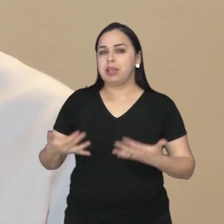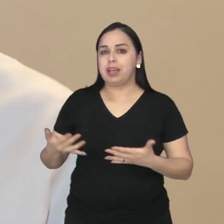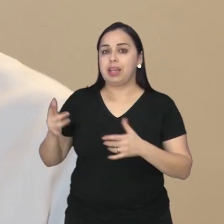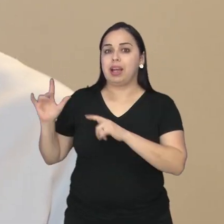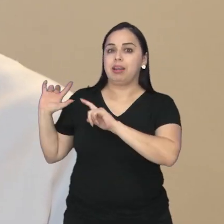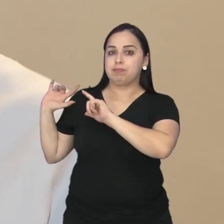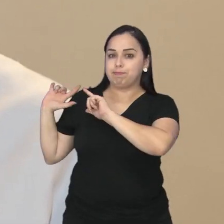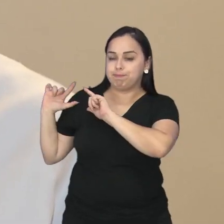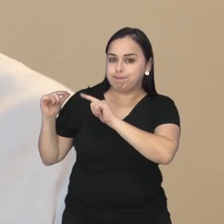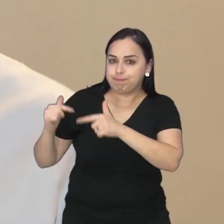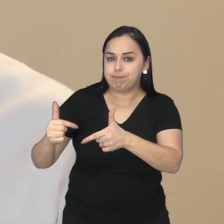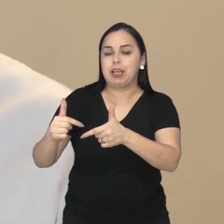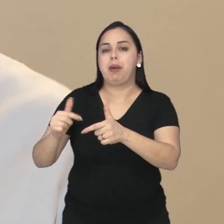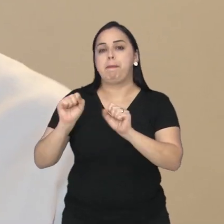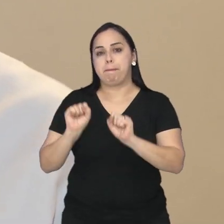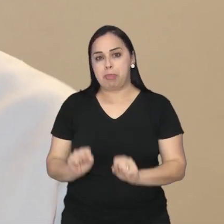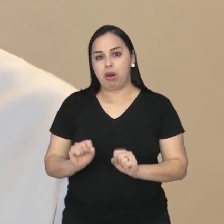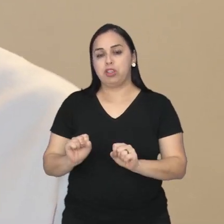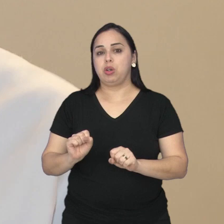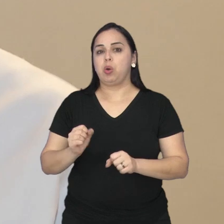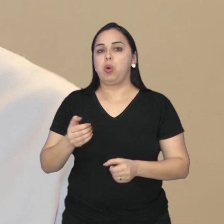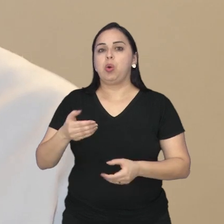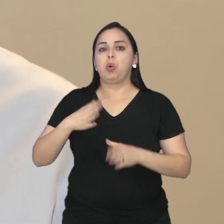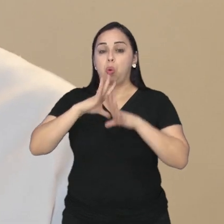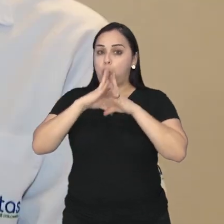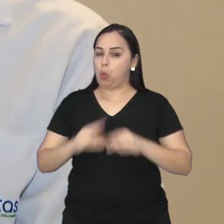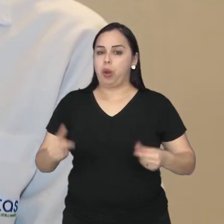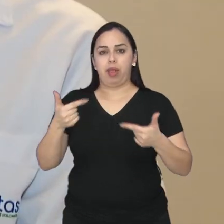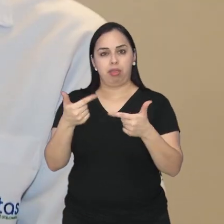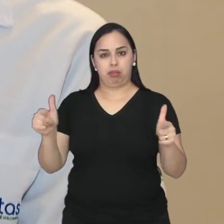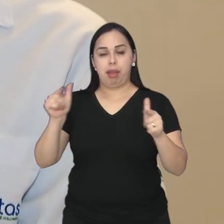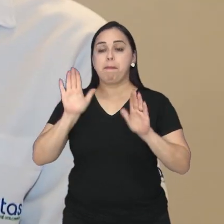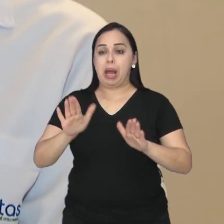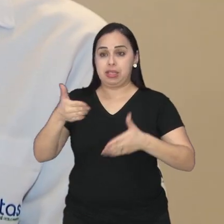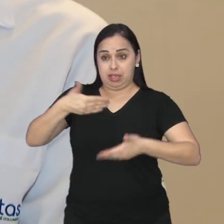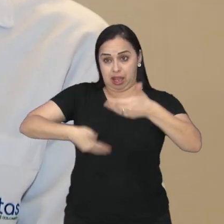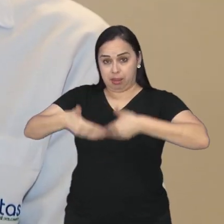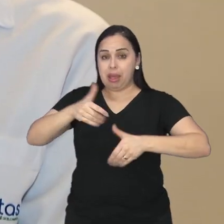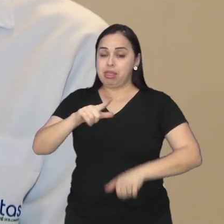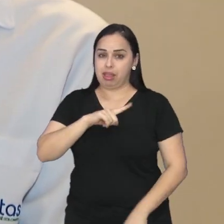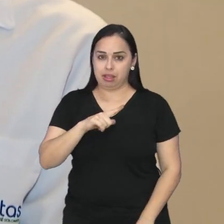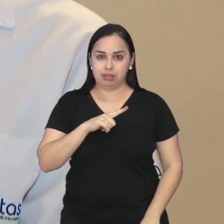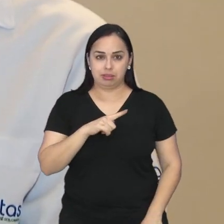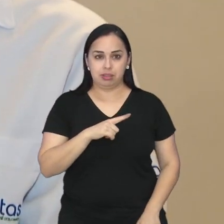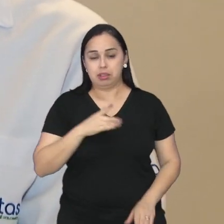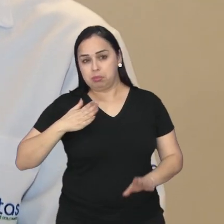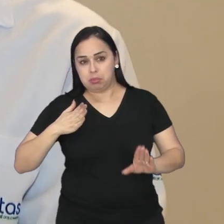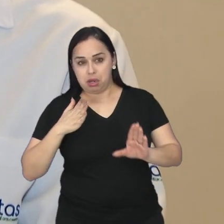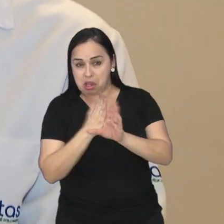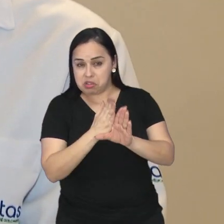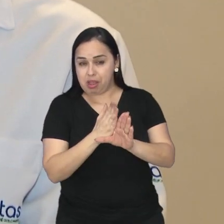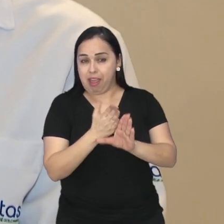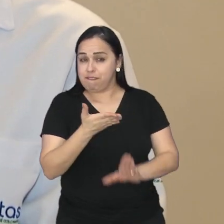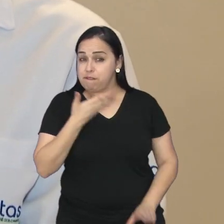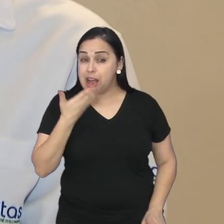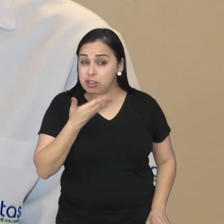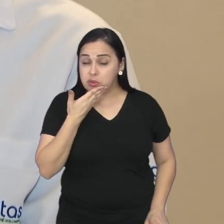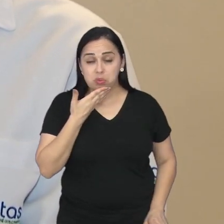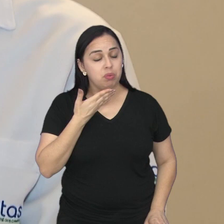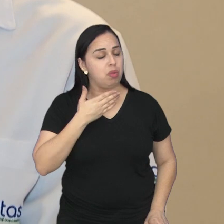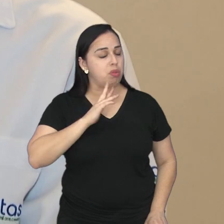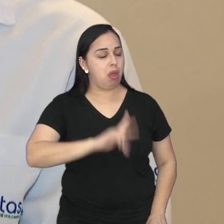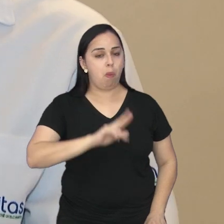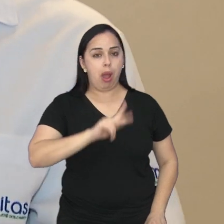ser hereditária, não tem cura, mas tem tratamento. Você faz o diagnóstico de esquizofrenia, né? Não é um diagnóstico fácil